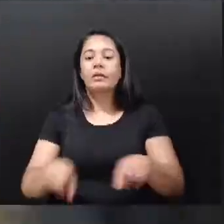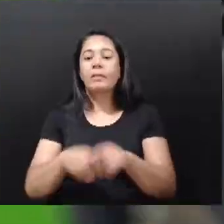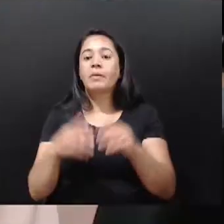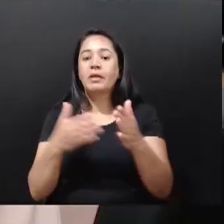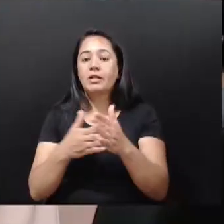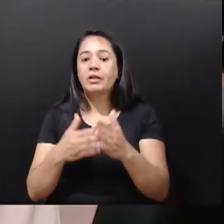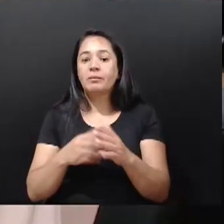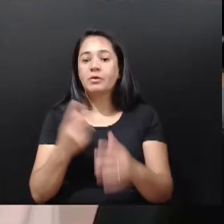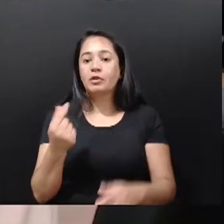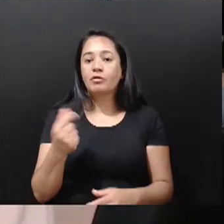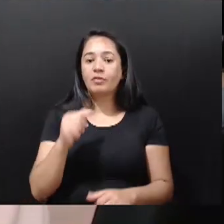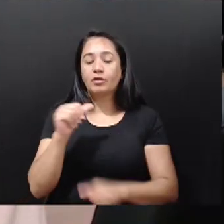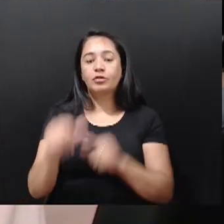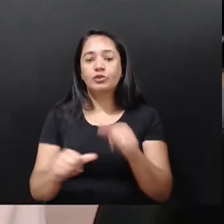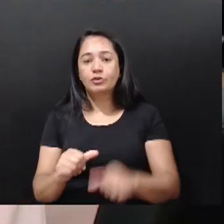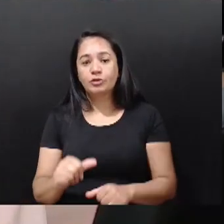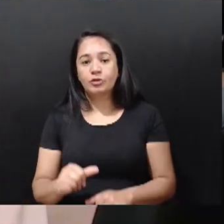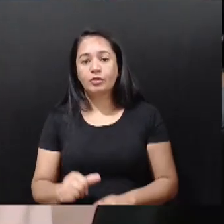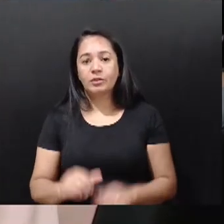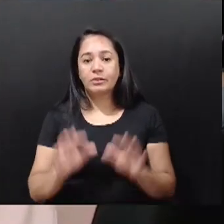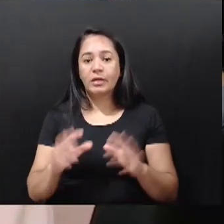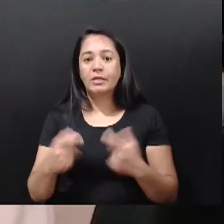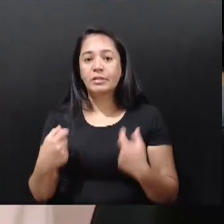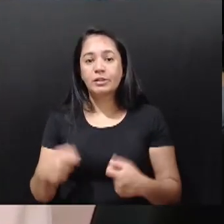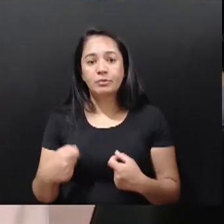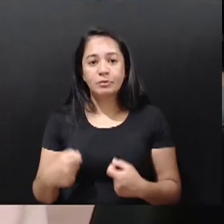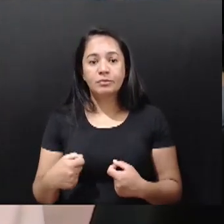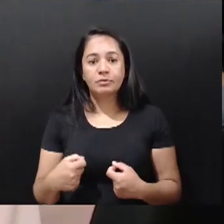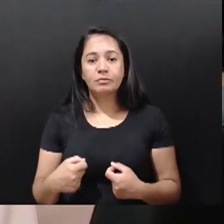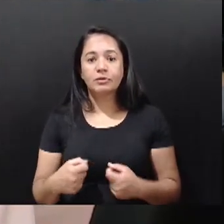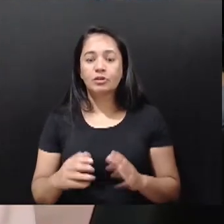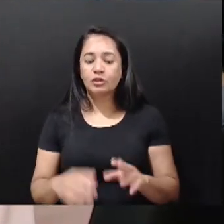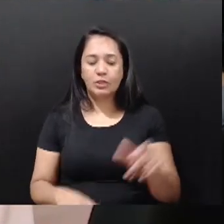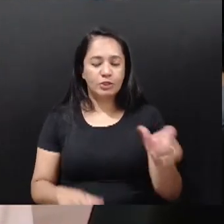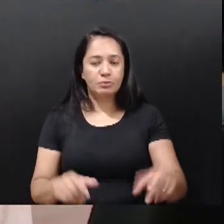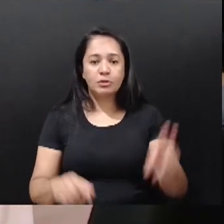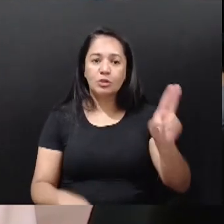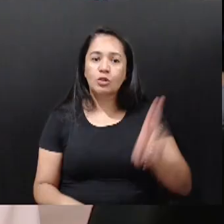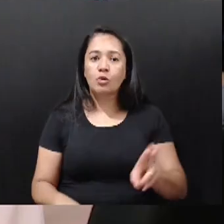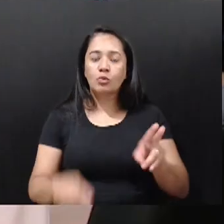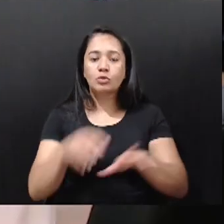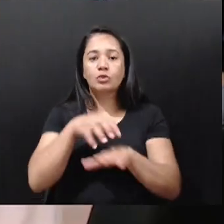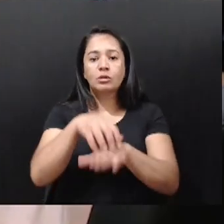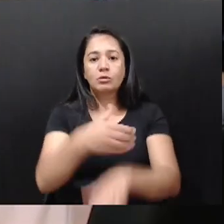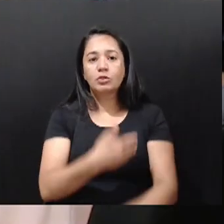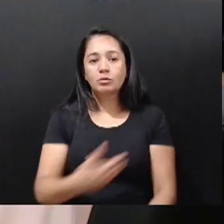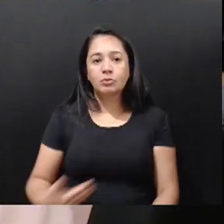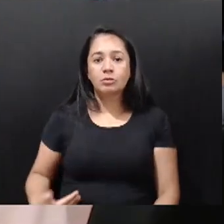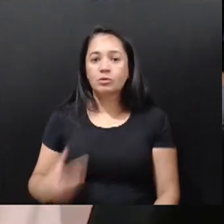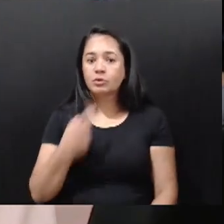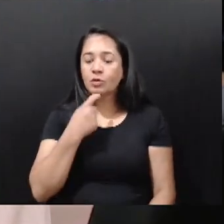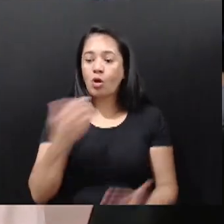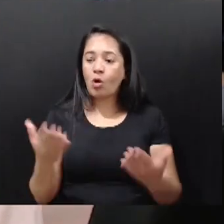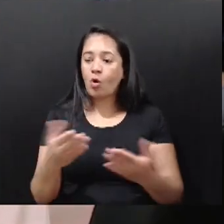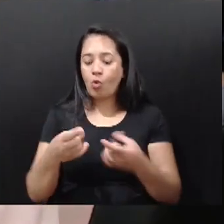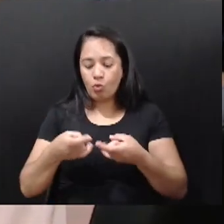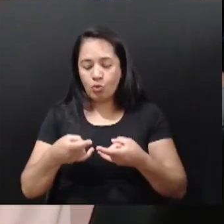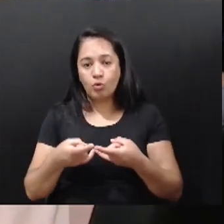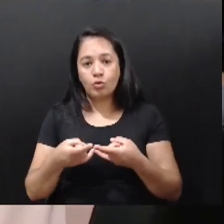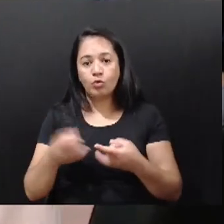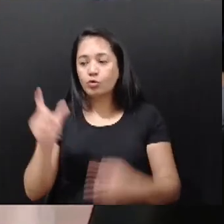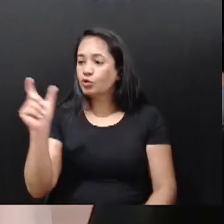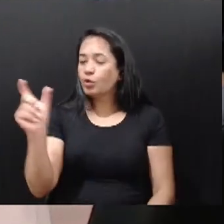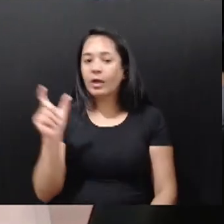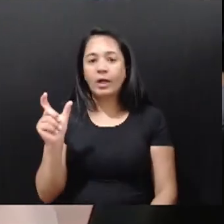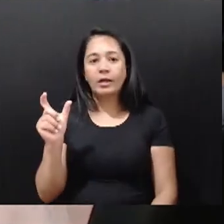reposição do cartão. Essa é uma demanda de muitos usuários do transporte público aqui de Campinas. Hoje o bilhete único tem um prazo para a utilização